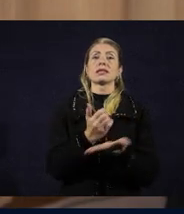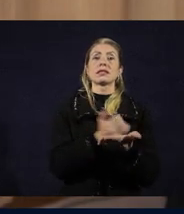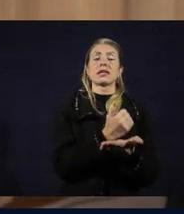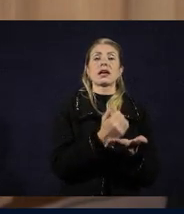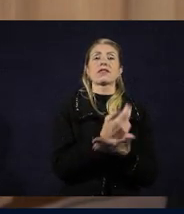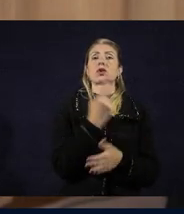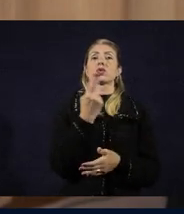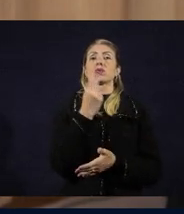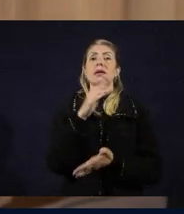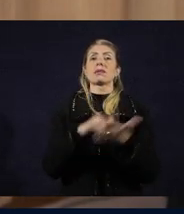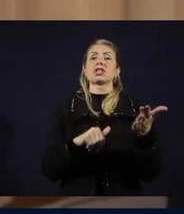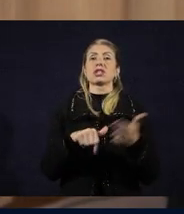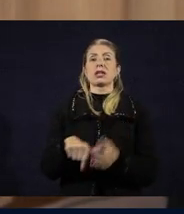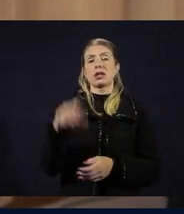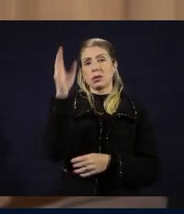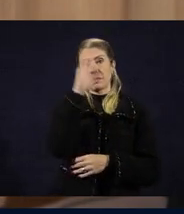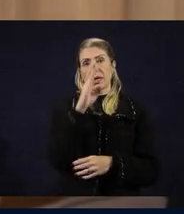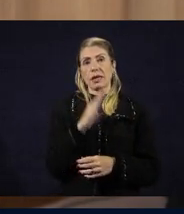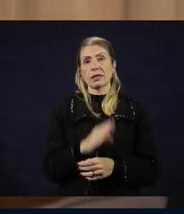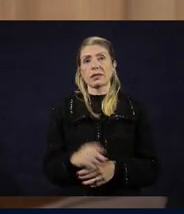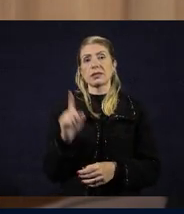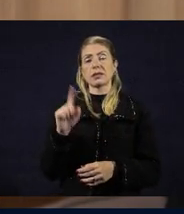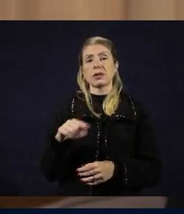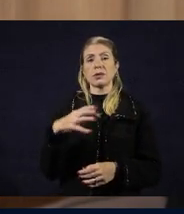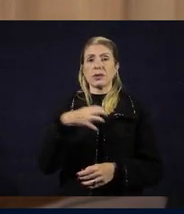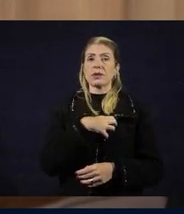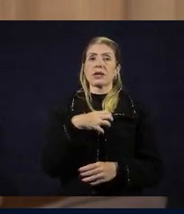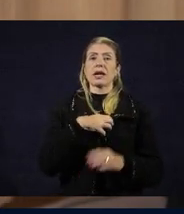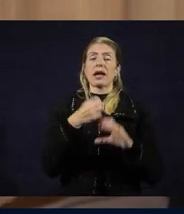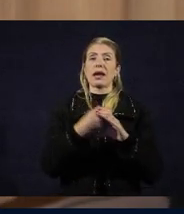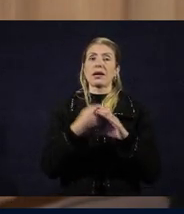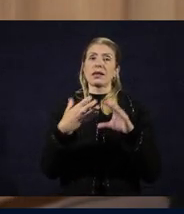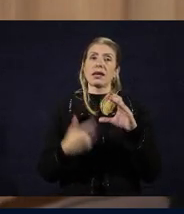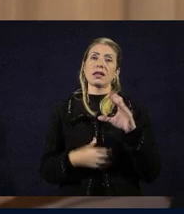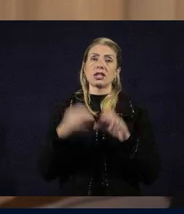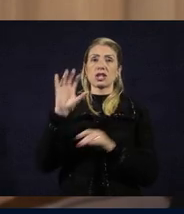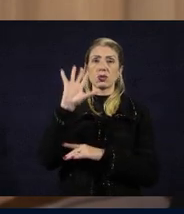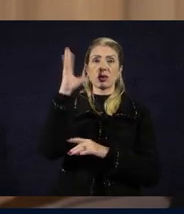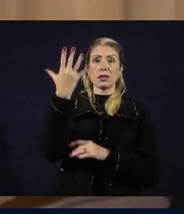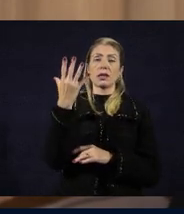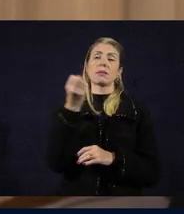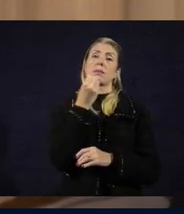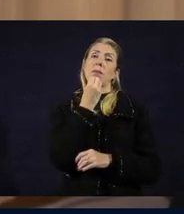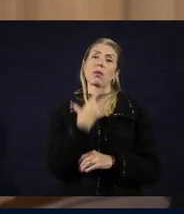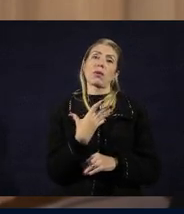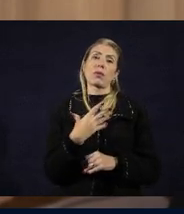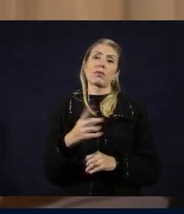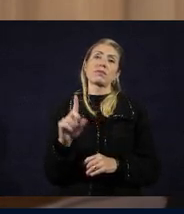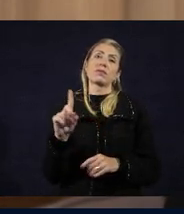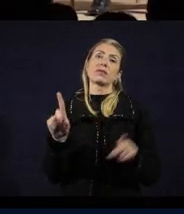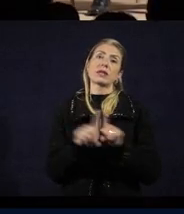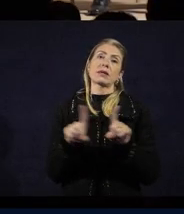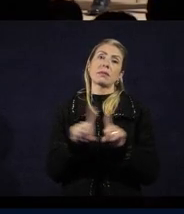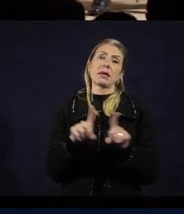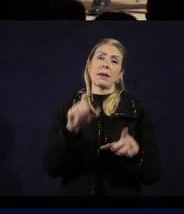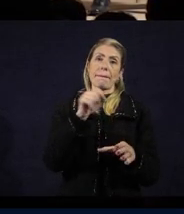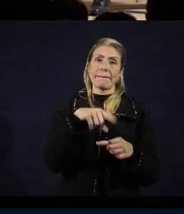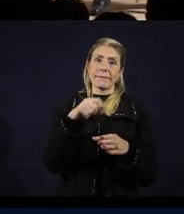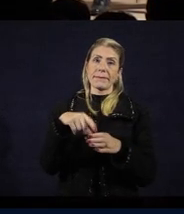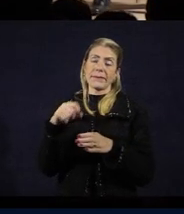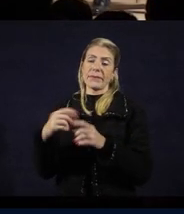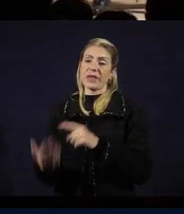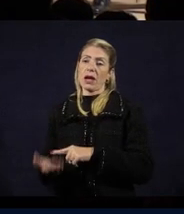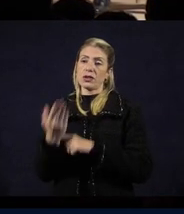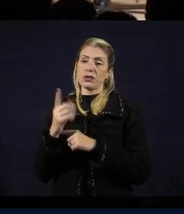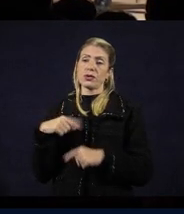Brasil para o seu Cerrado de característica Tropical nós temos sim A genética rodando nosso favor Maravilha